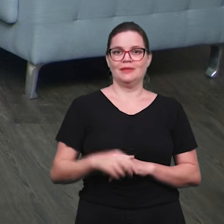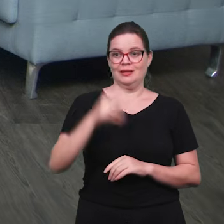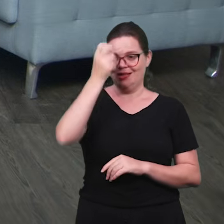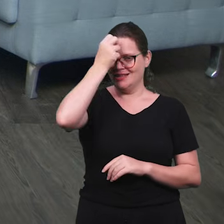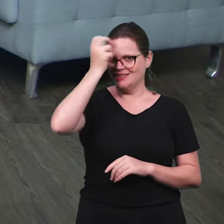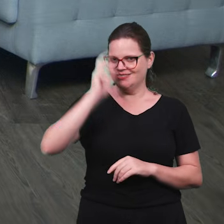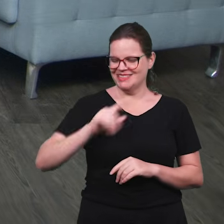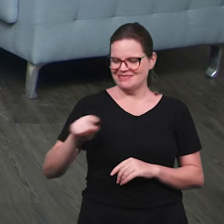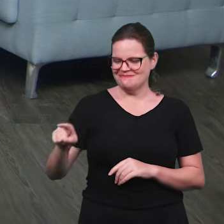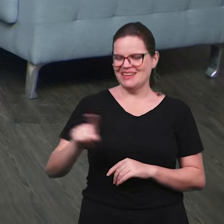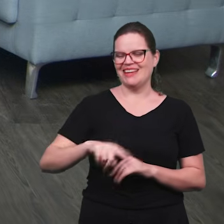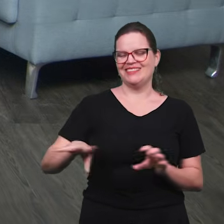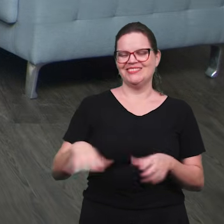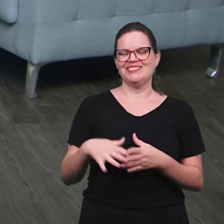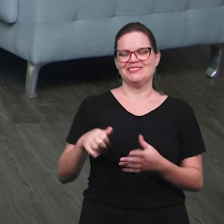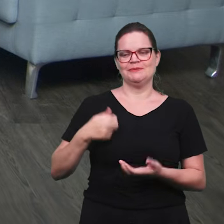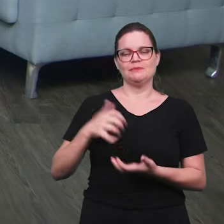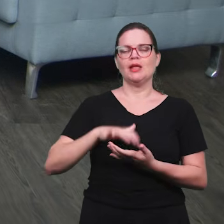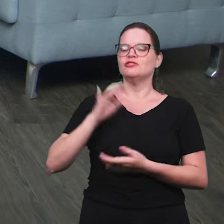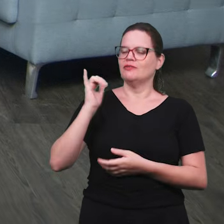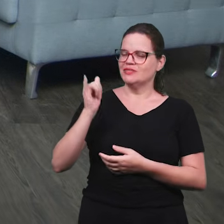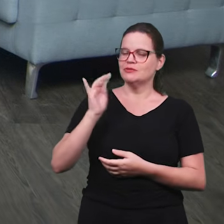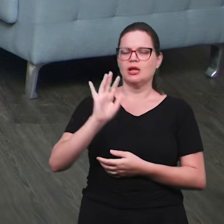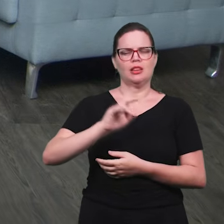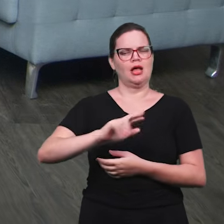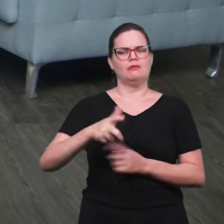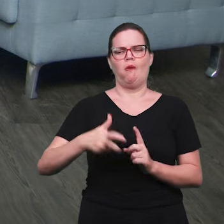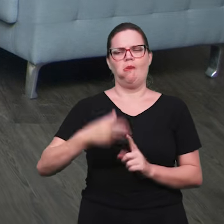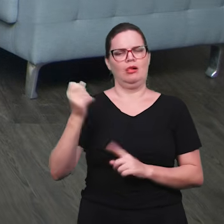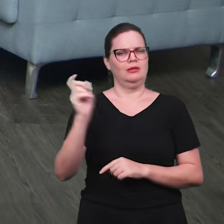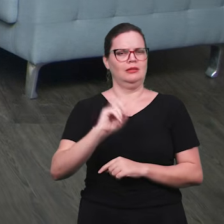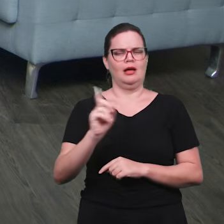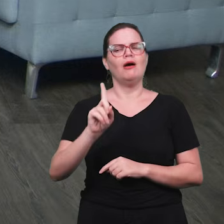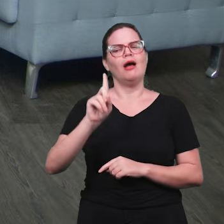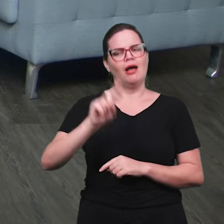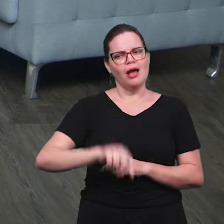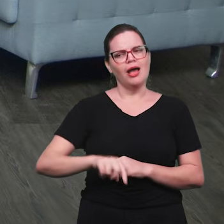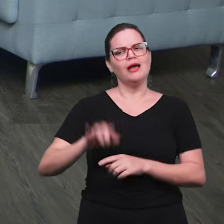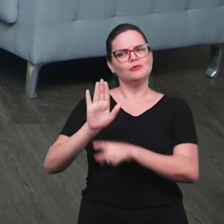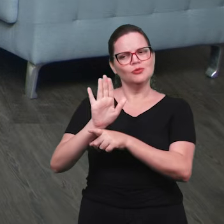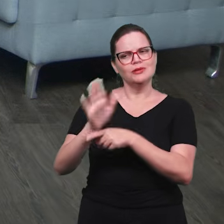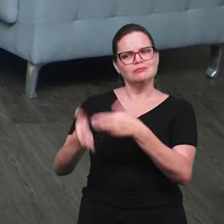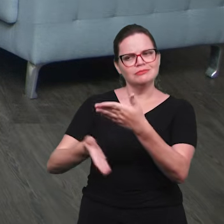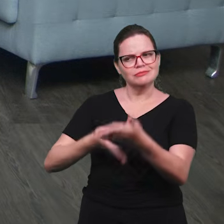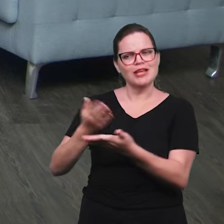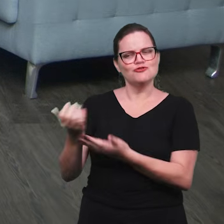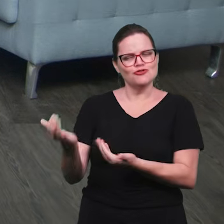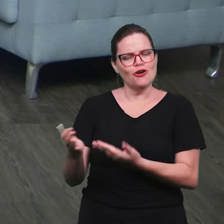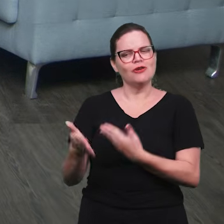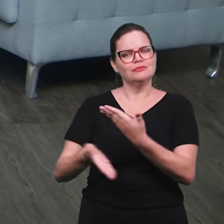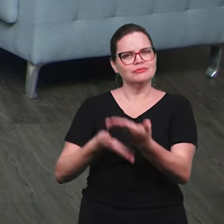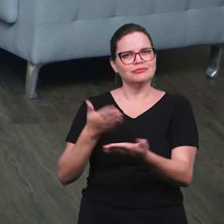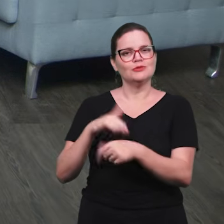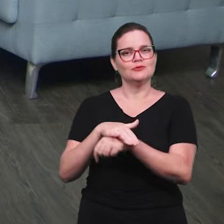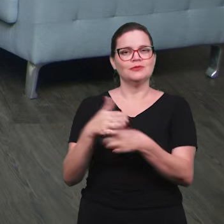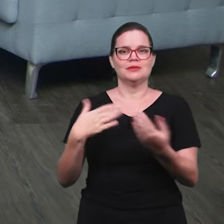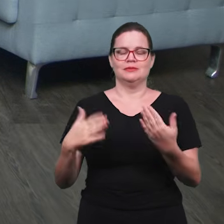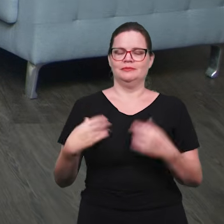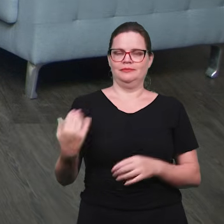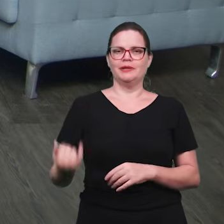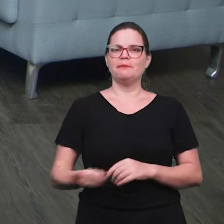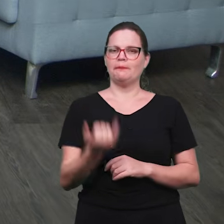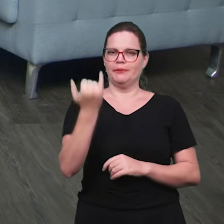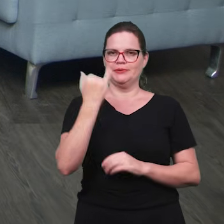estão espertos, a turma está esperta. Aí já avisamos aos irmãos, os jovens estão assistindo, mandando mensagem, conversando.